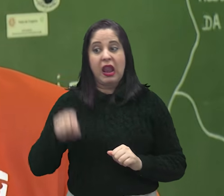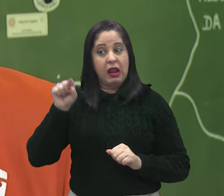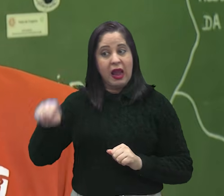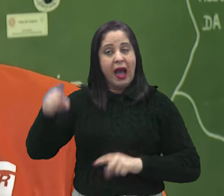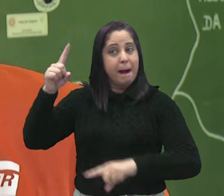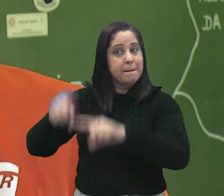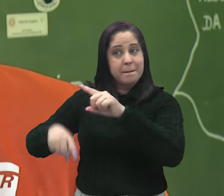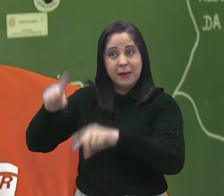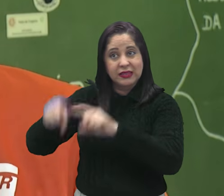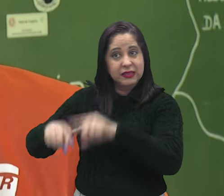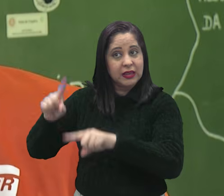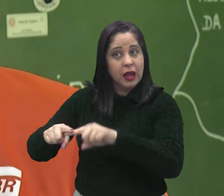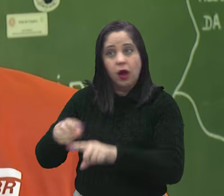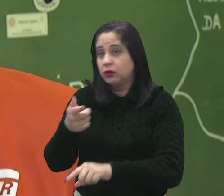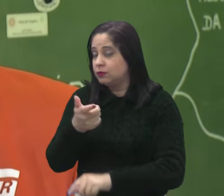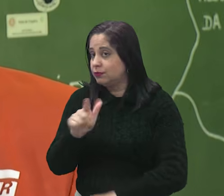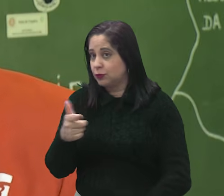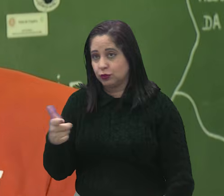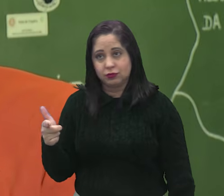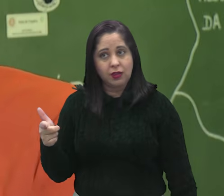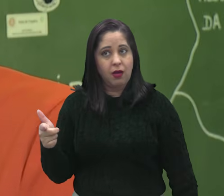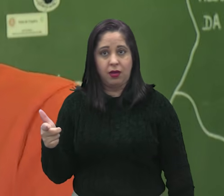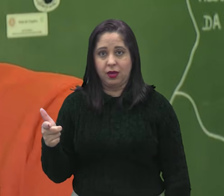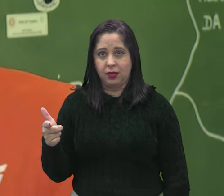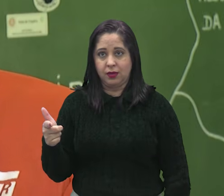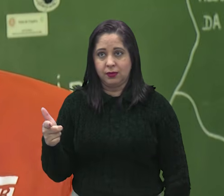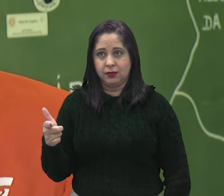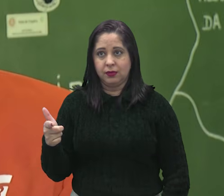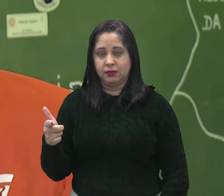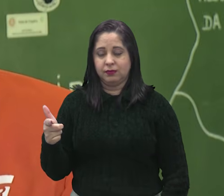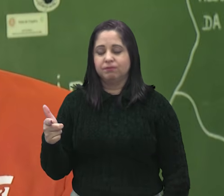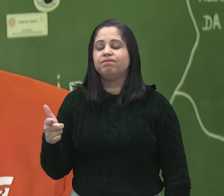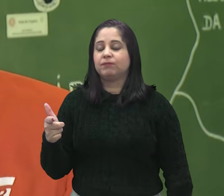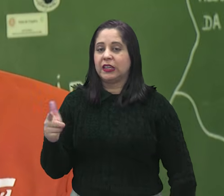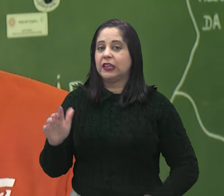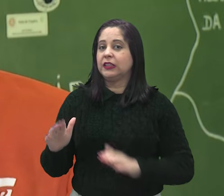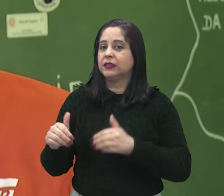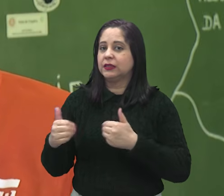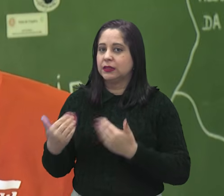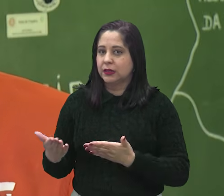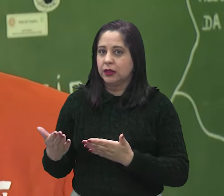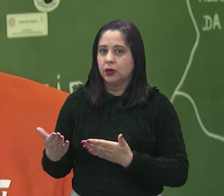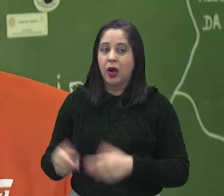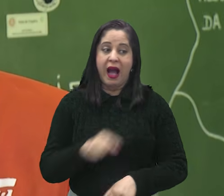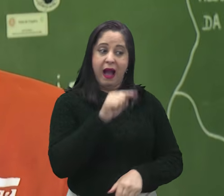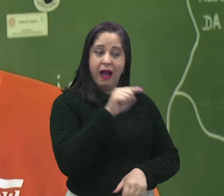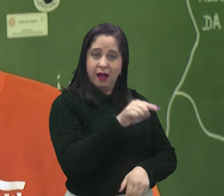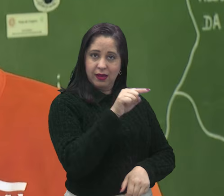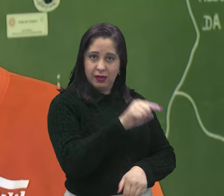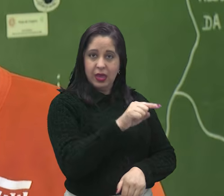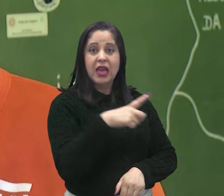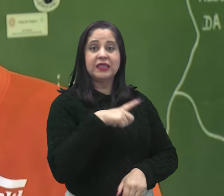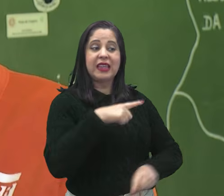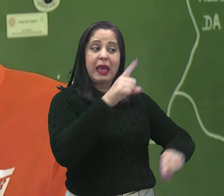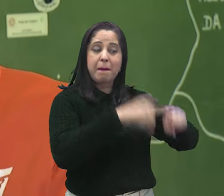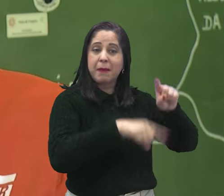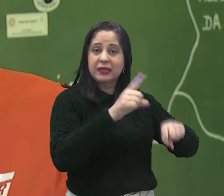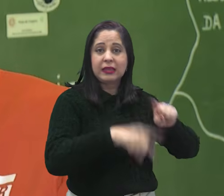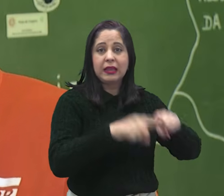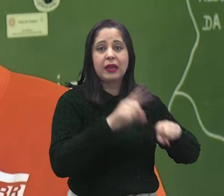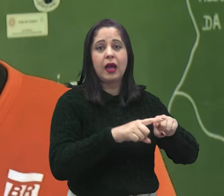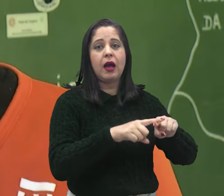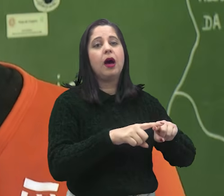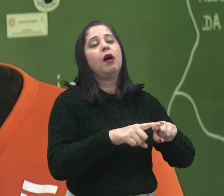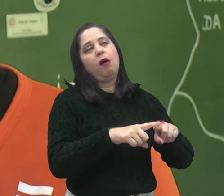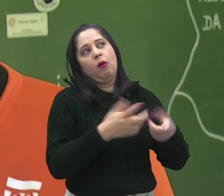objeto musealizado, né? A gente trabalha com um patrimônio. Então, Os museus tradicionais, você tem um